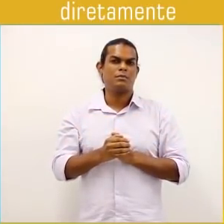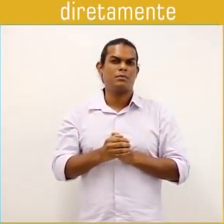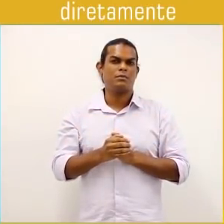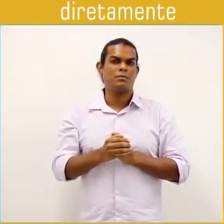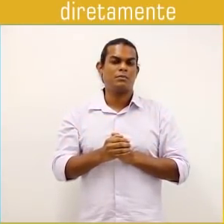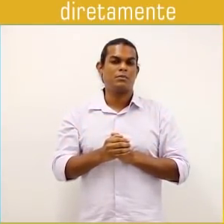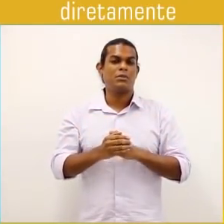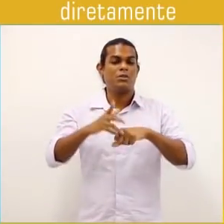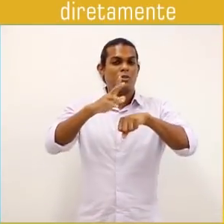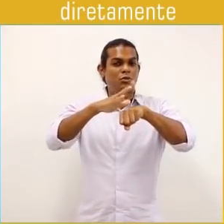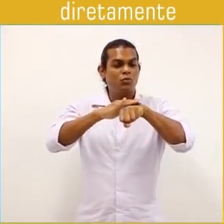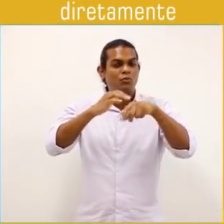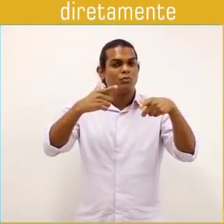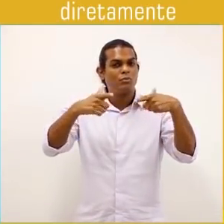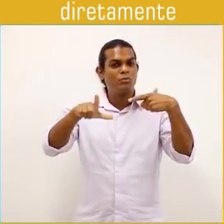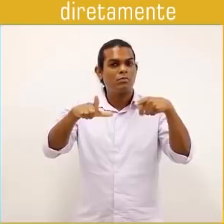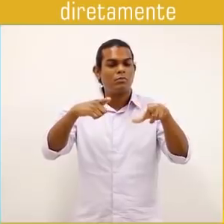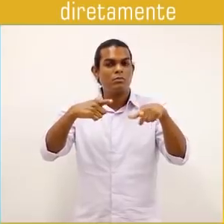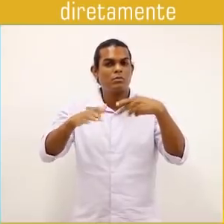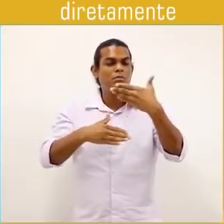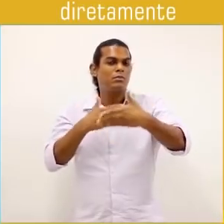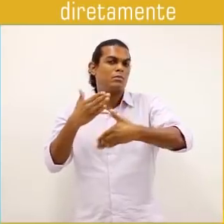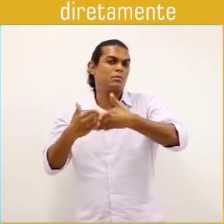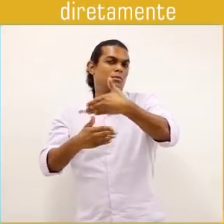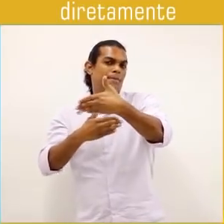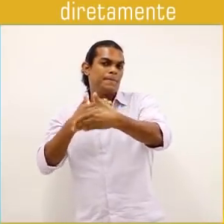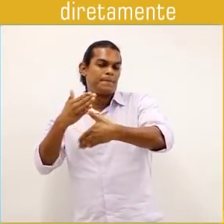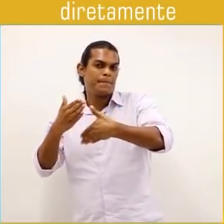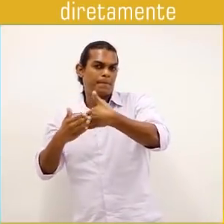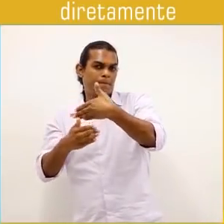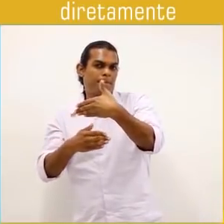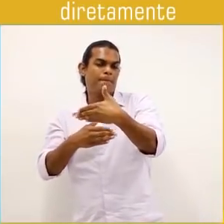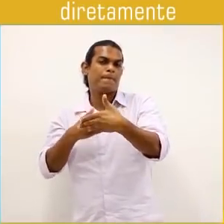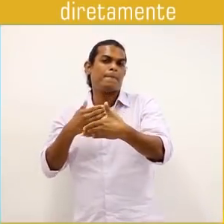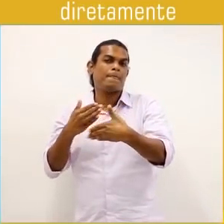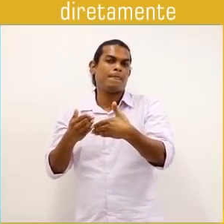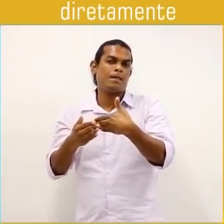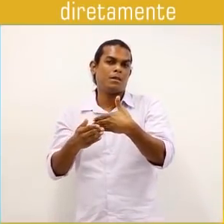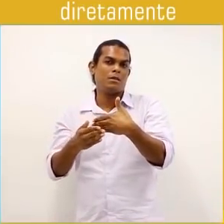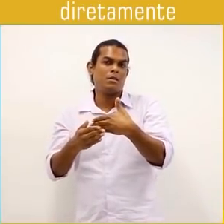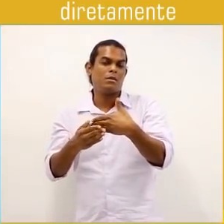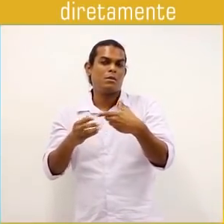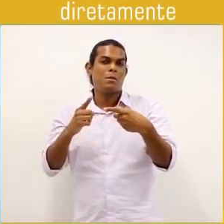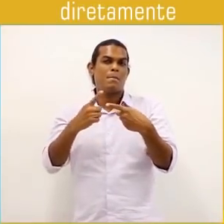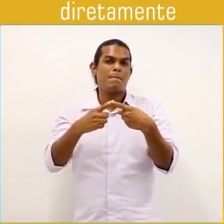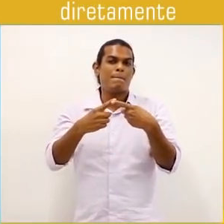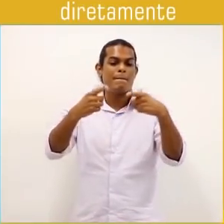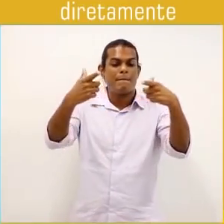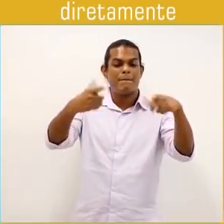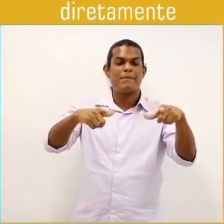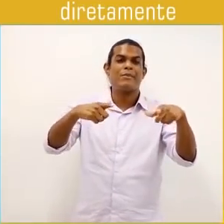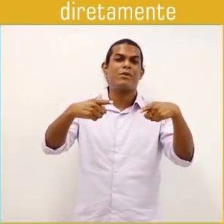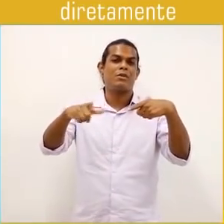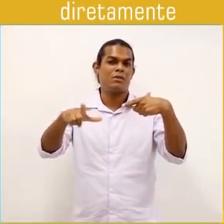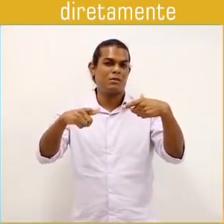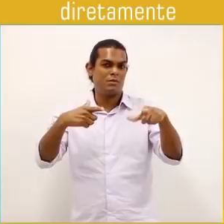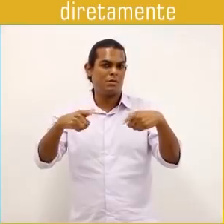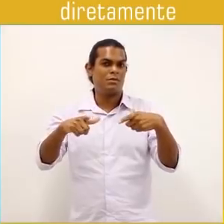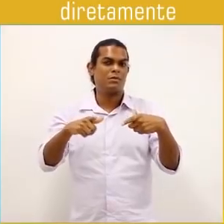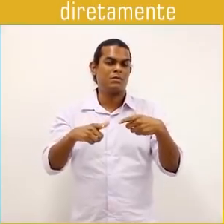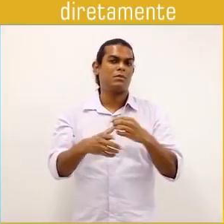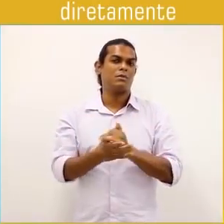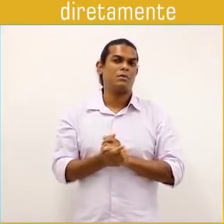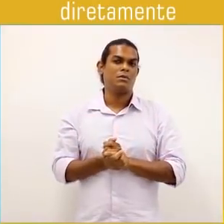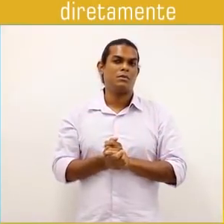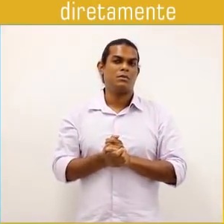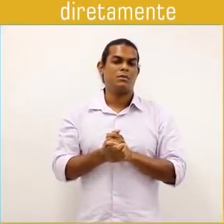do trabalho é aquela adquirida ou desencadeada em função das condições especiais em que o trabalhador realiza este